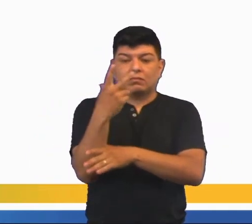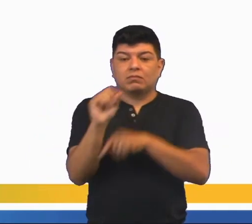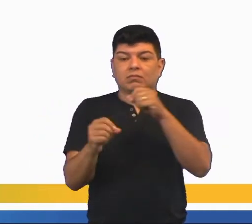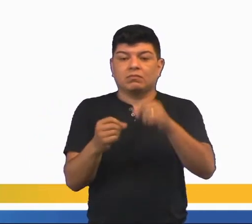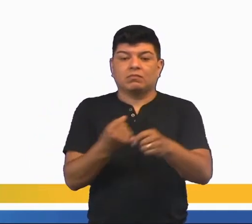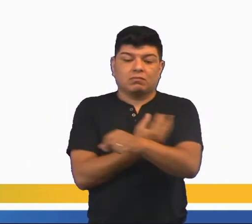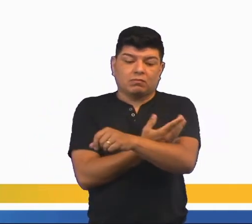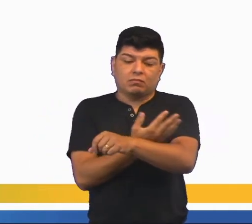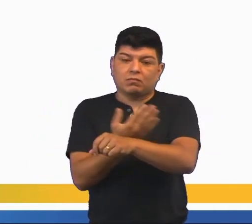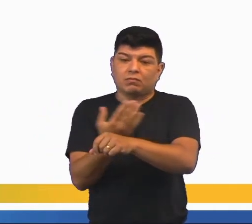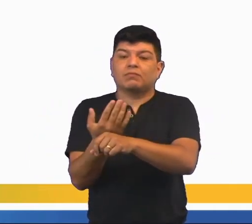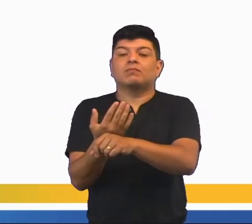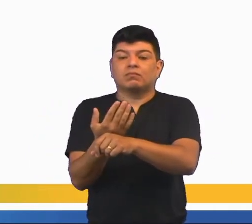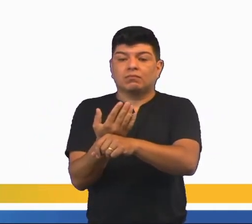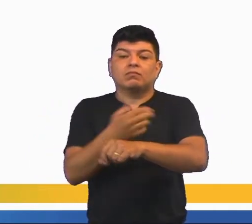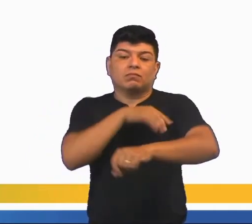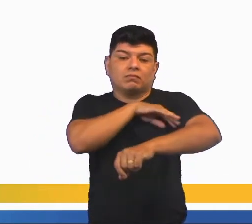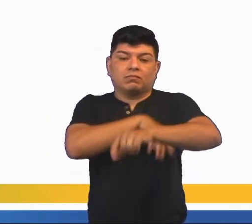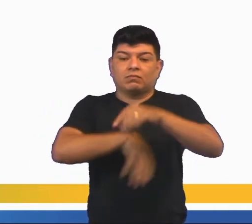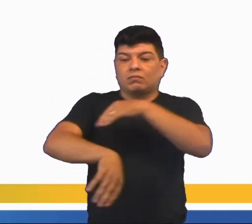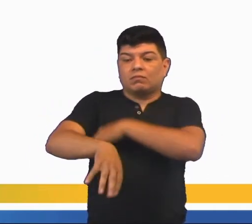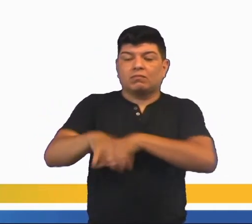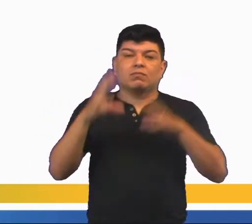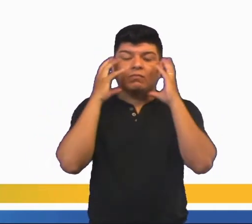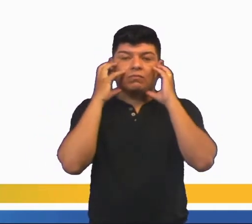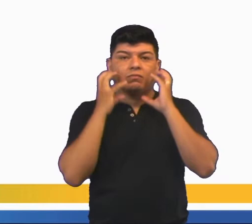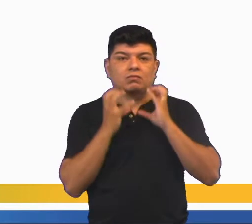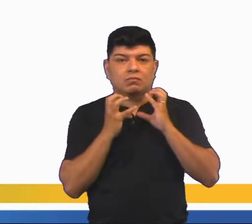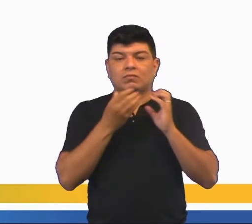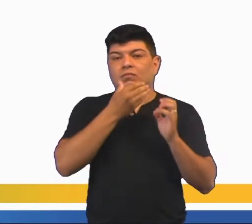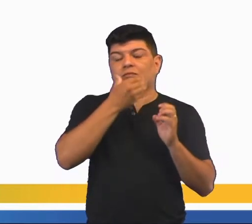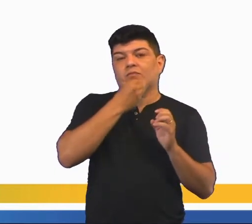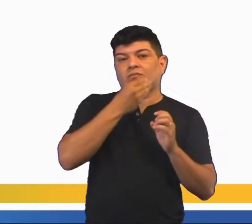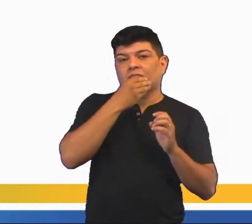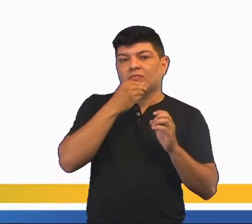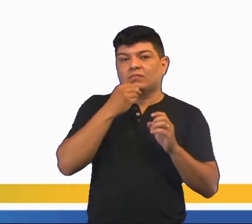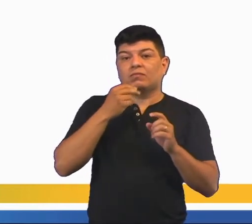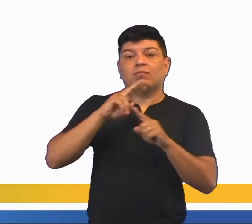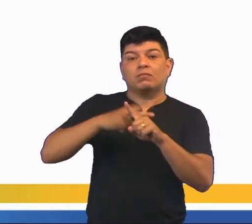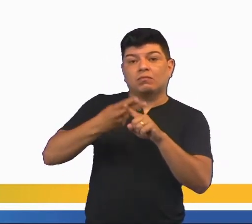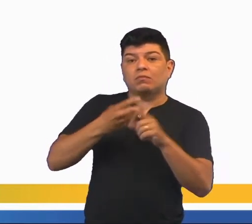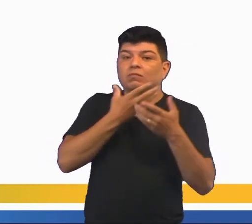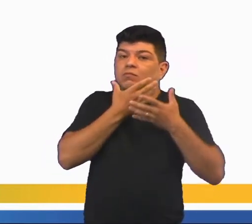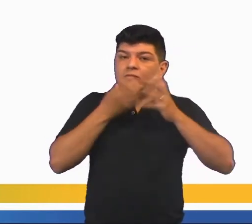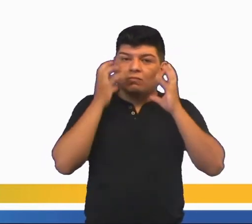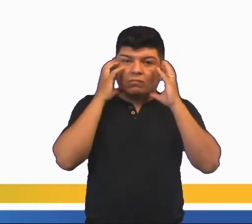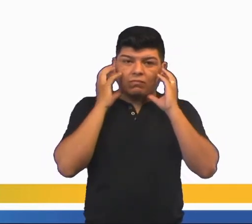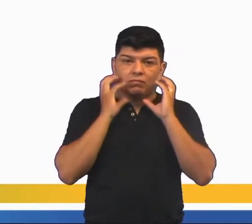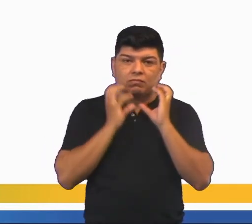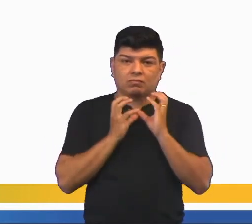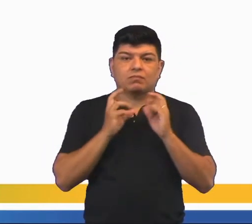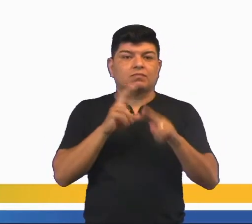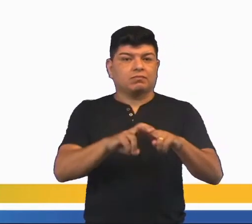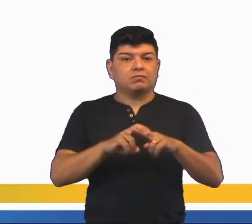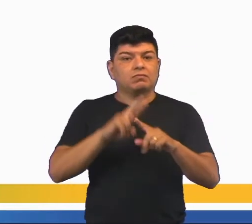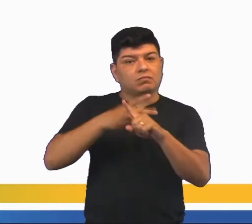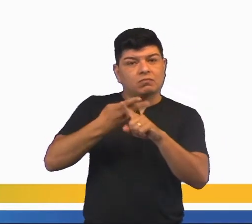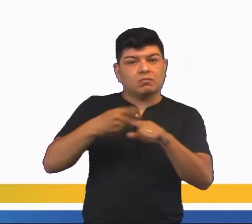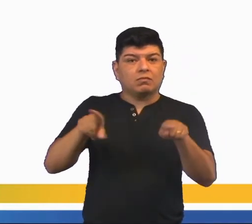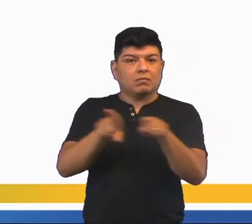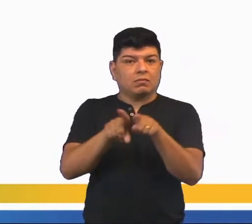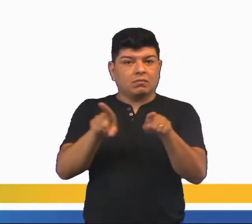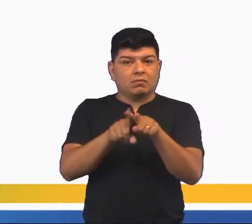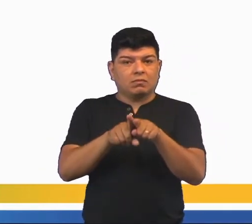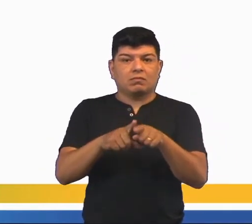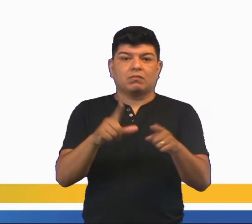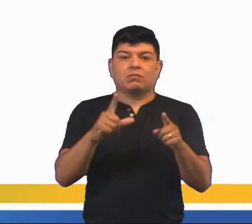pelos pubianos, axilares e faciais, né? Os meninos acrescentam aqui os faciais. Aumento